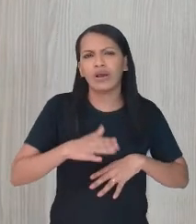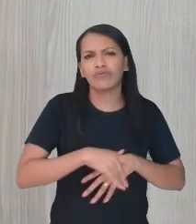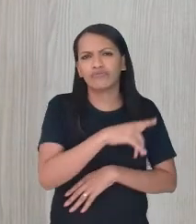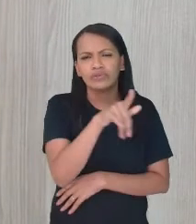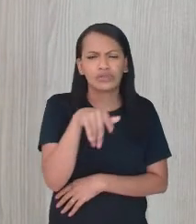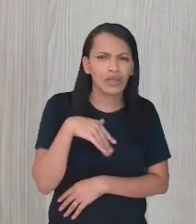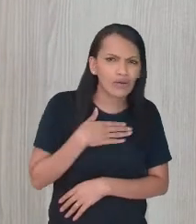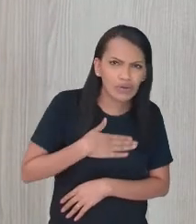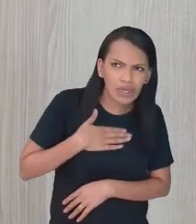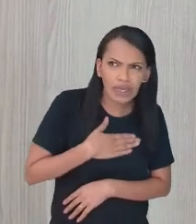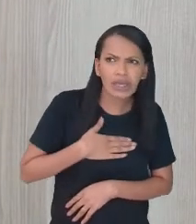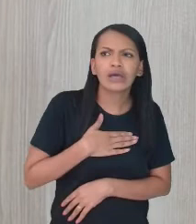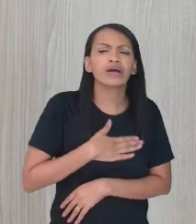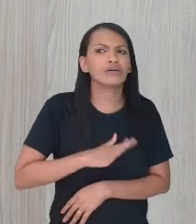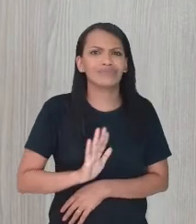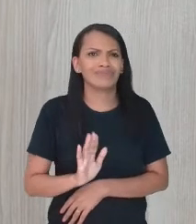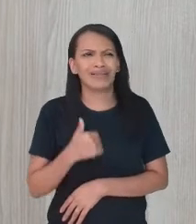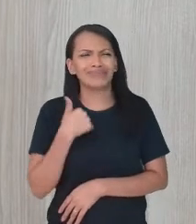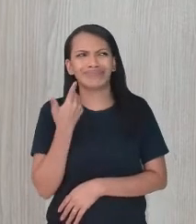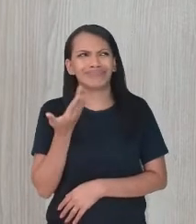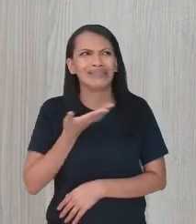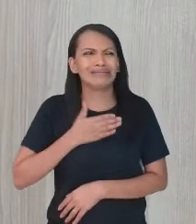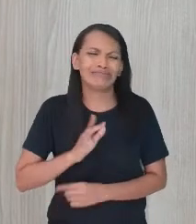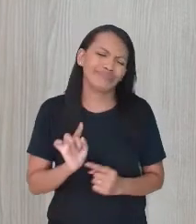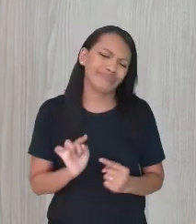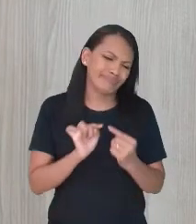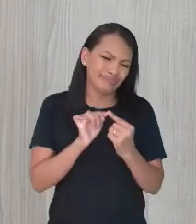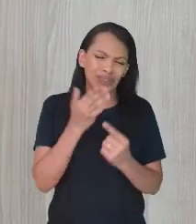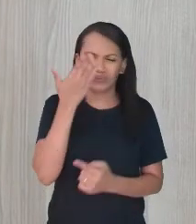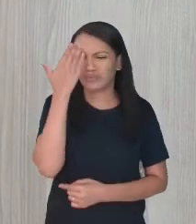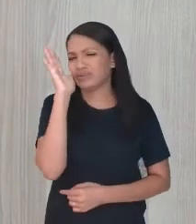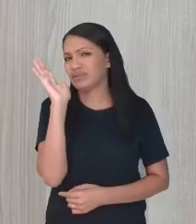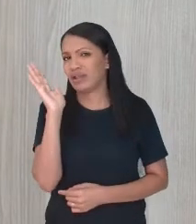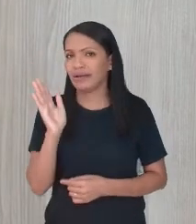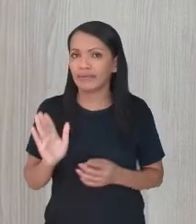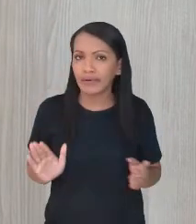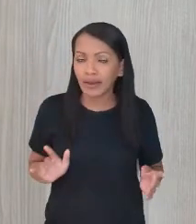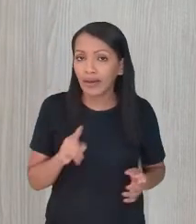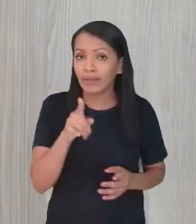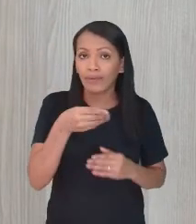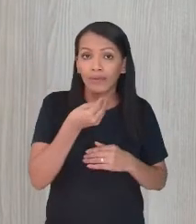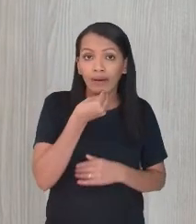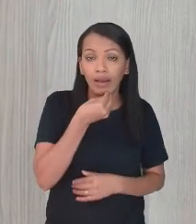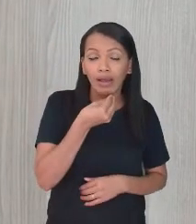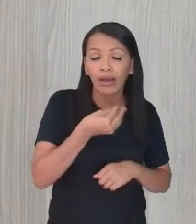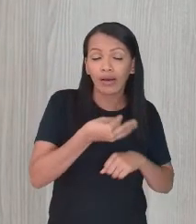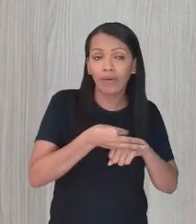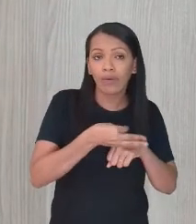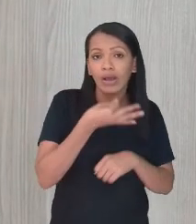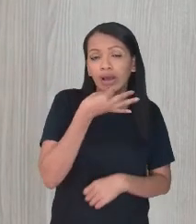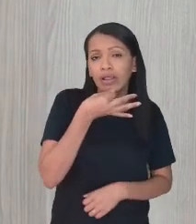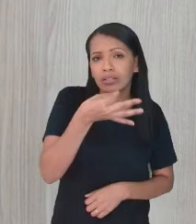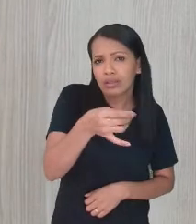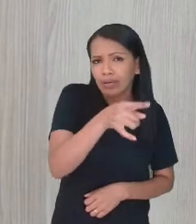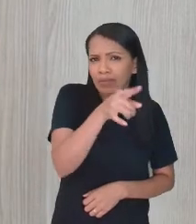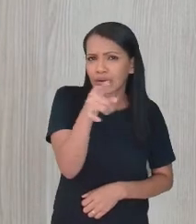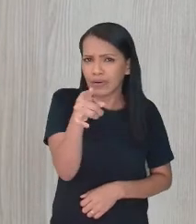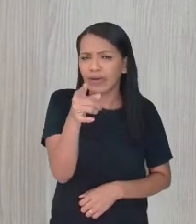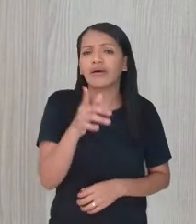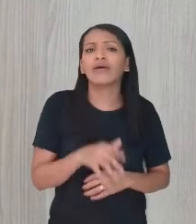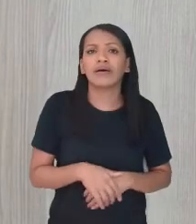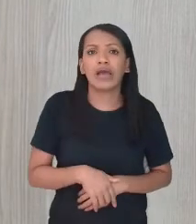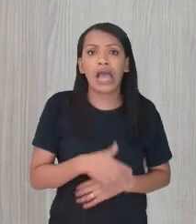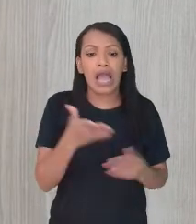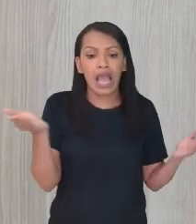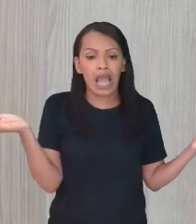achar que você não é muito bom em resolver problemas? Vou dar uma dica. Troca conchinha por